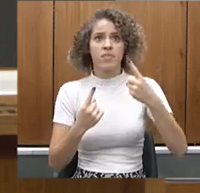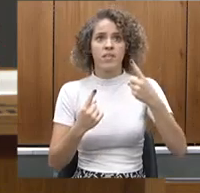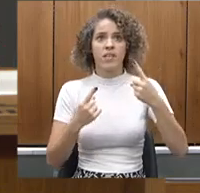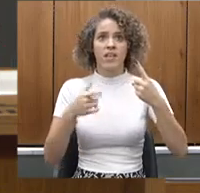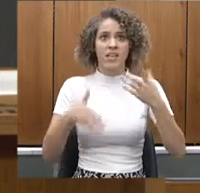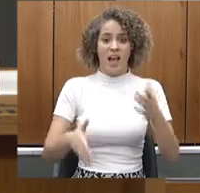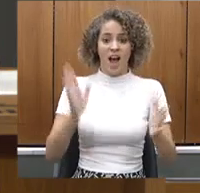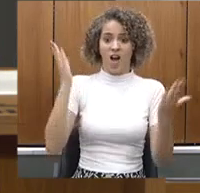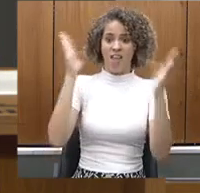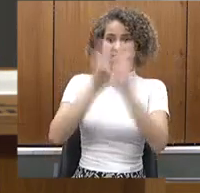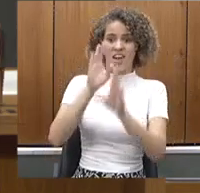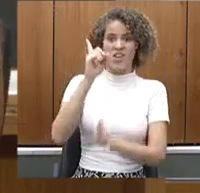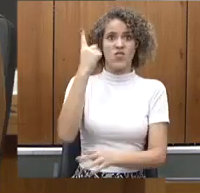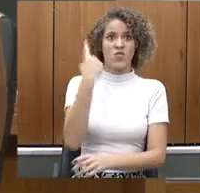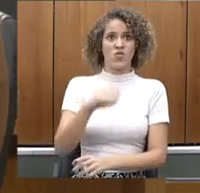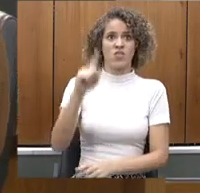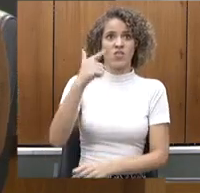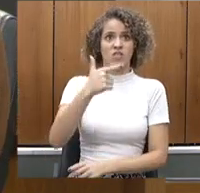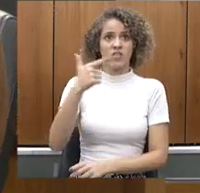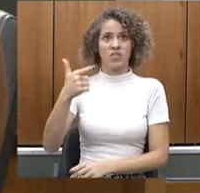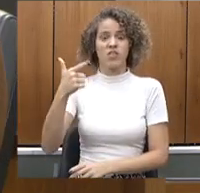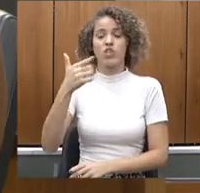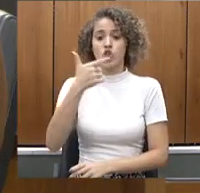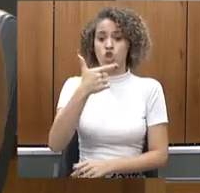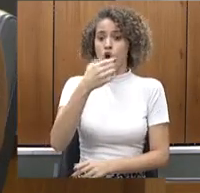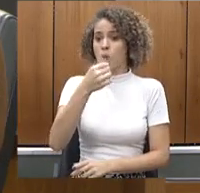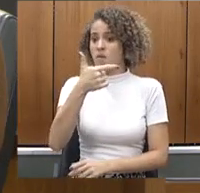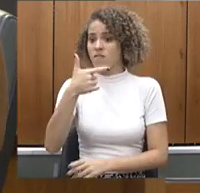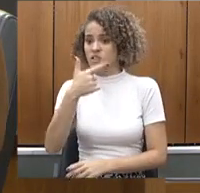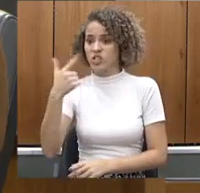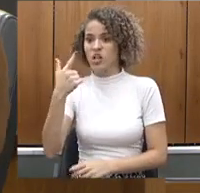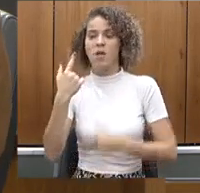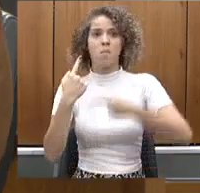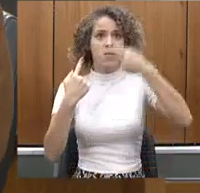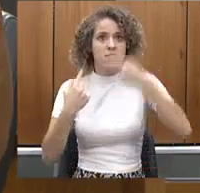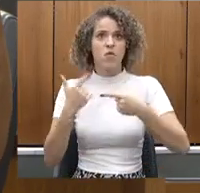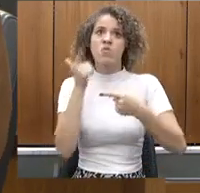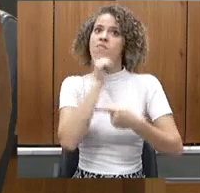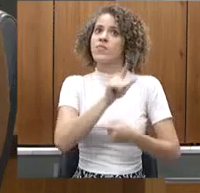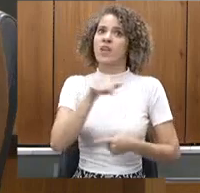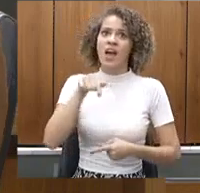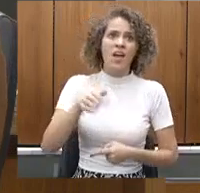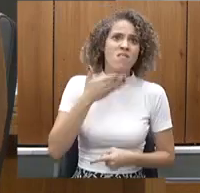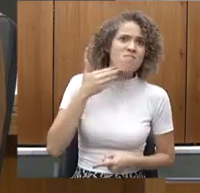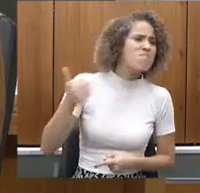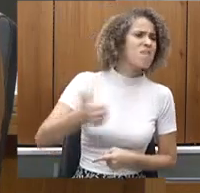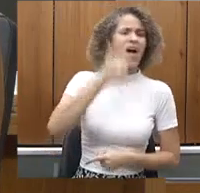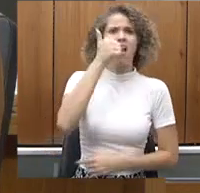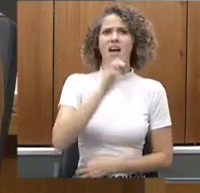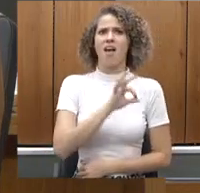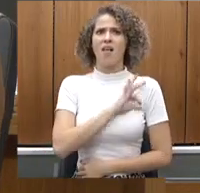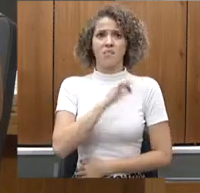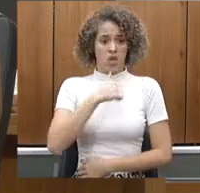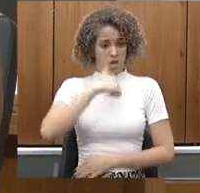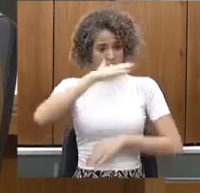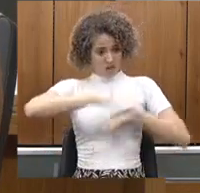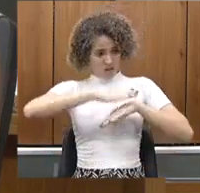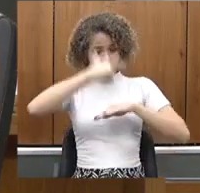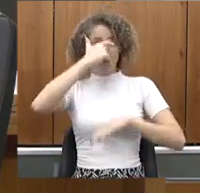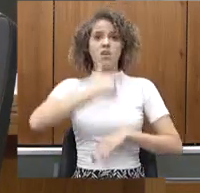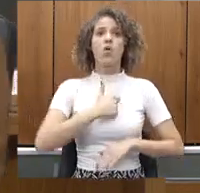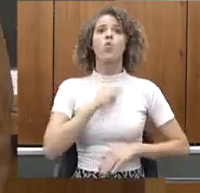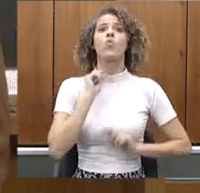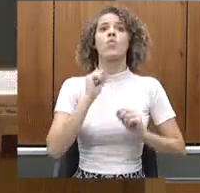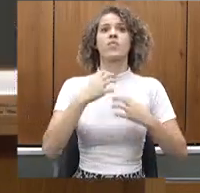em 2000 fechando 2022 permanecemos em primeiro são nove crimes antes de fazer a melhor polícia do Brasil eu eu assim né